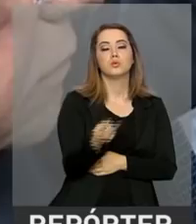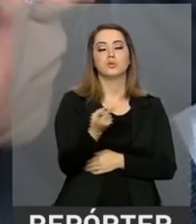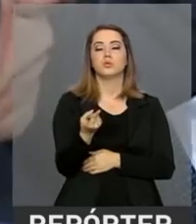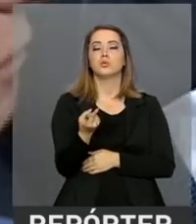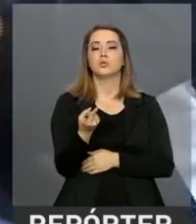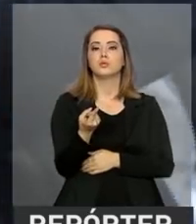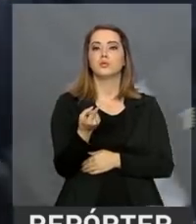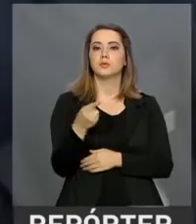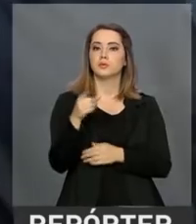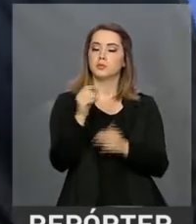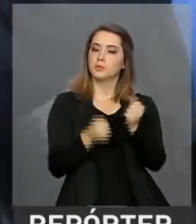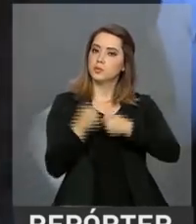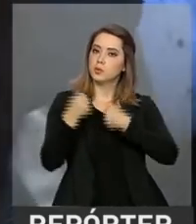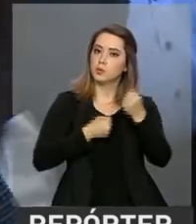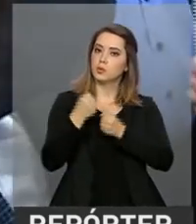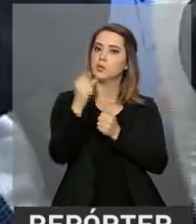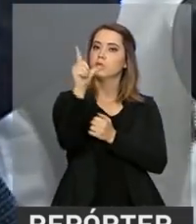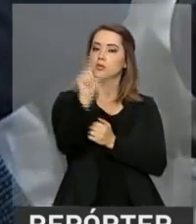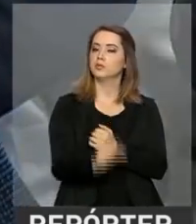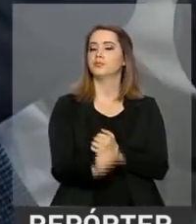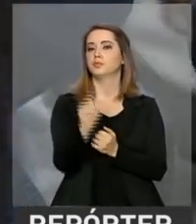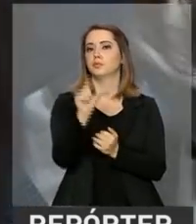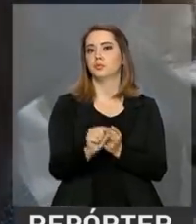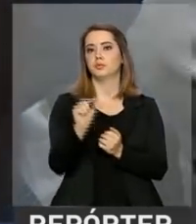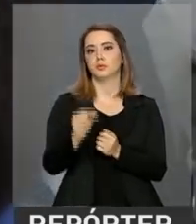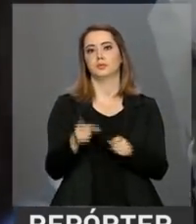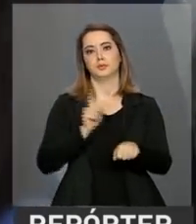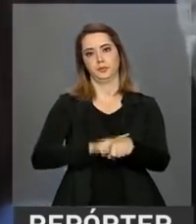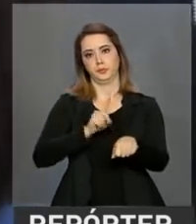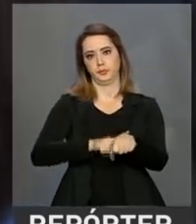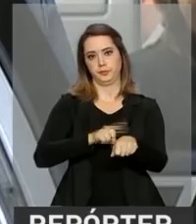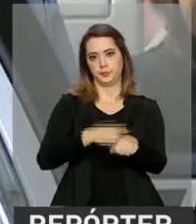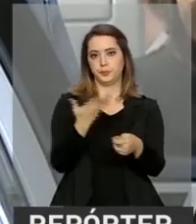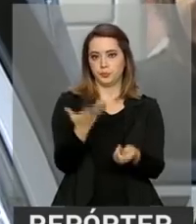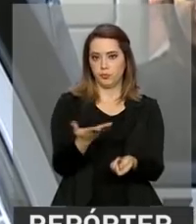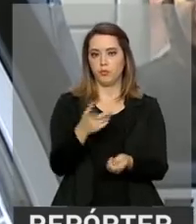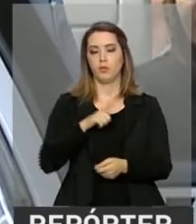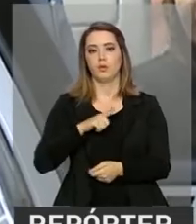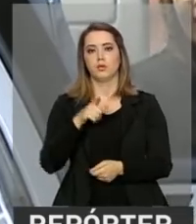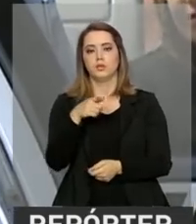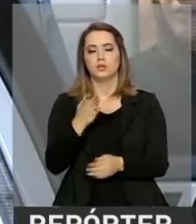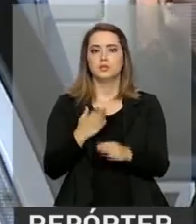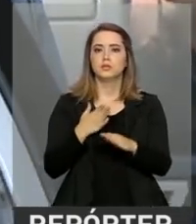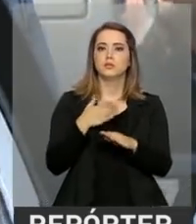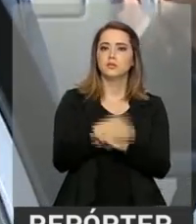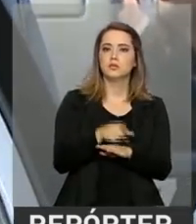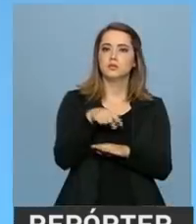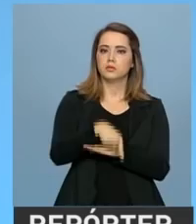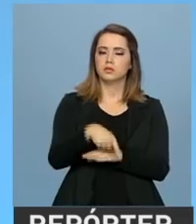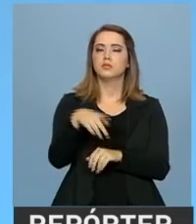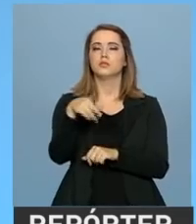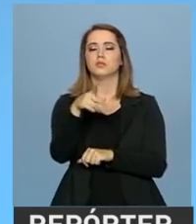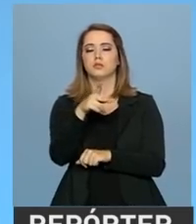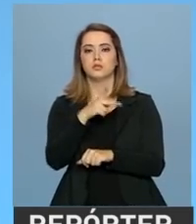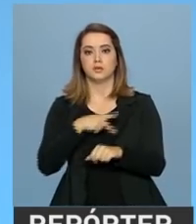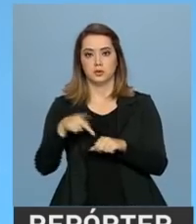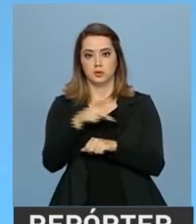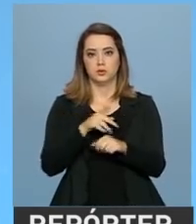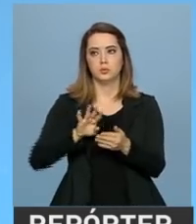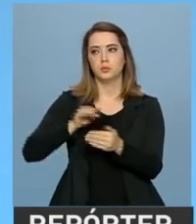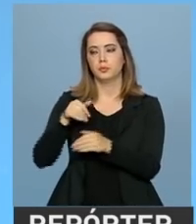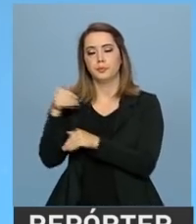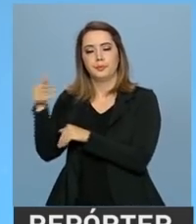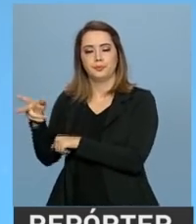ruas. O presidente em exercício falou sobre a importância das obras das Olimpíadas dentro e fora do país. Eu tenho a